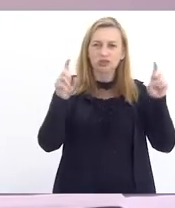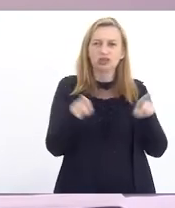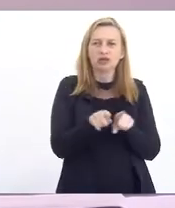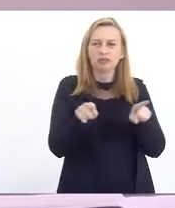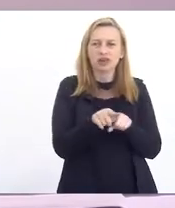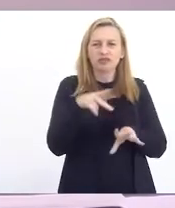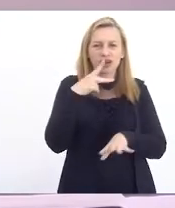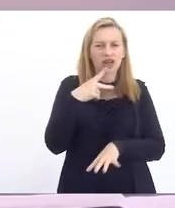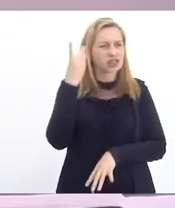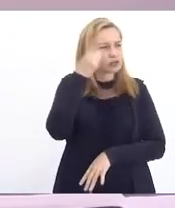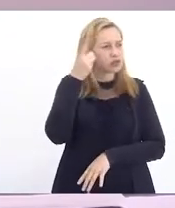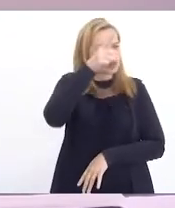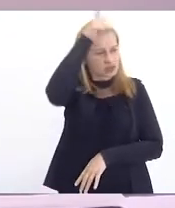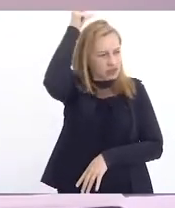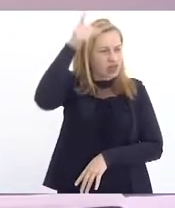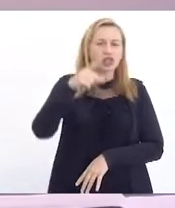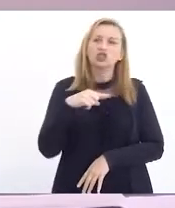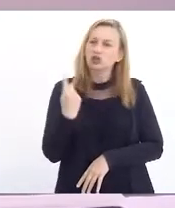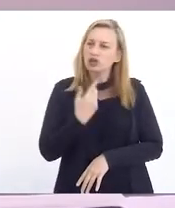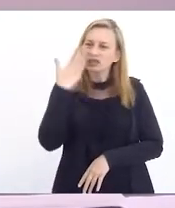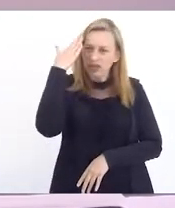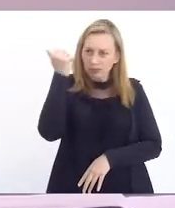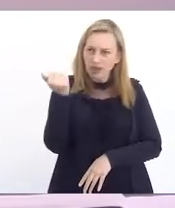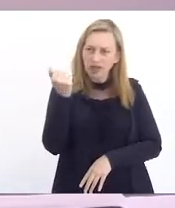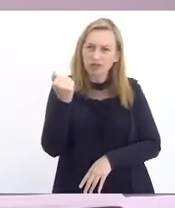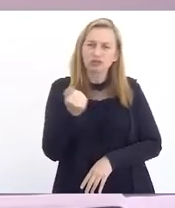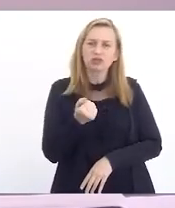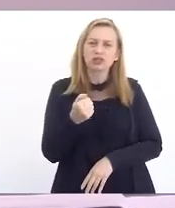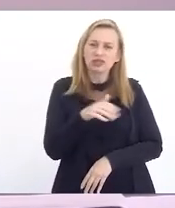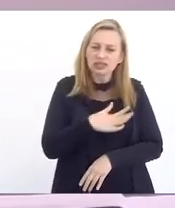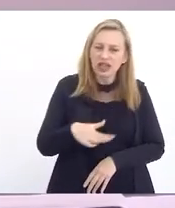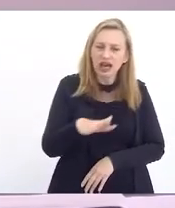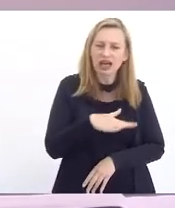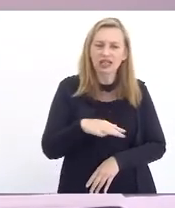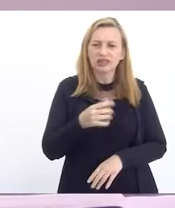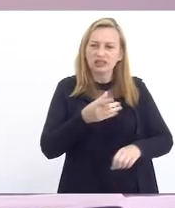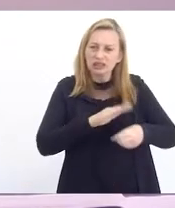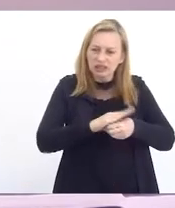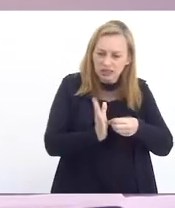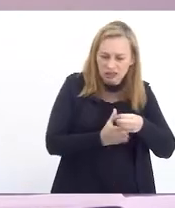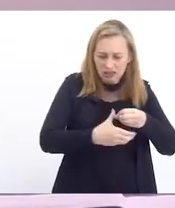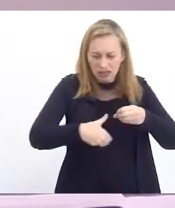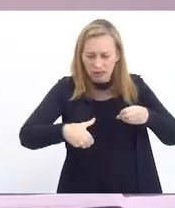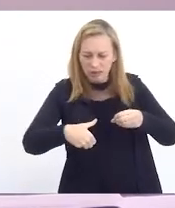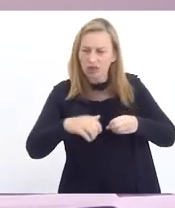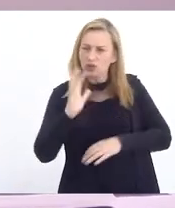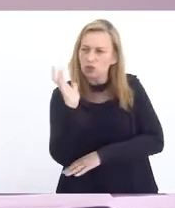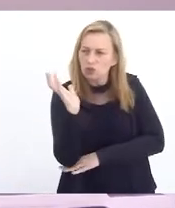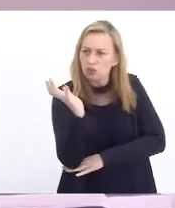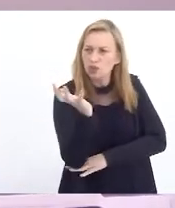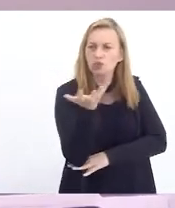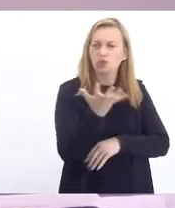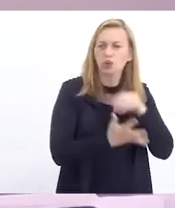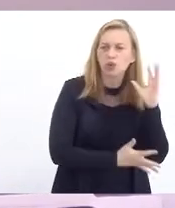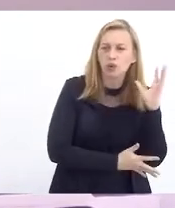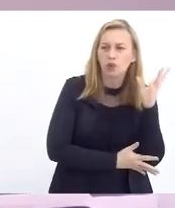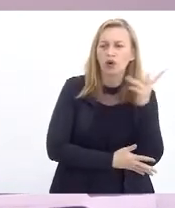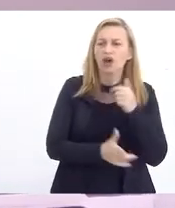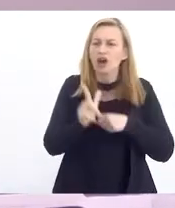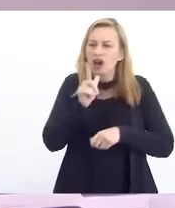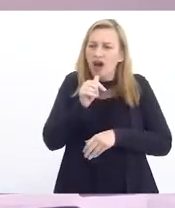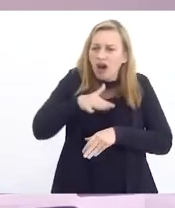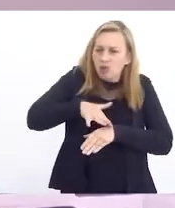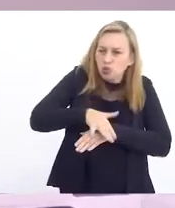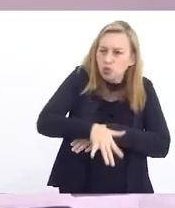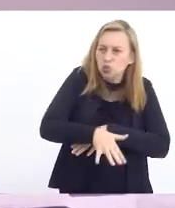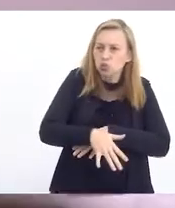Excelência, deputado Luiz Paulo, que todos nós aqui sabemos que lidamos com essa área de saneamento ambiental, da questão do abastecimento de água da